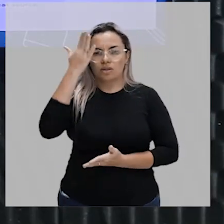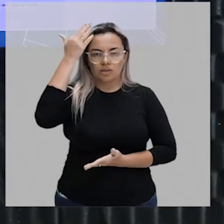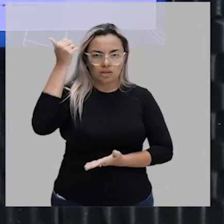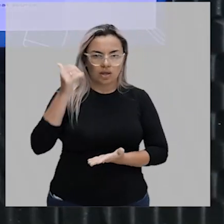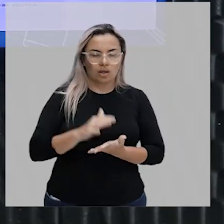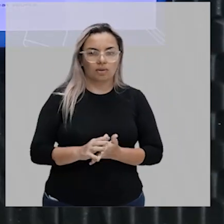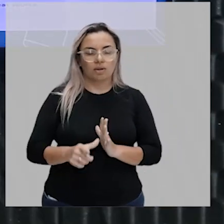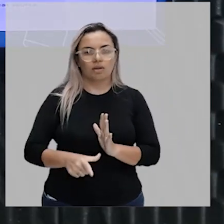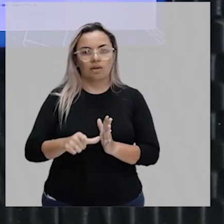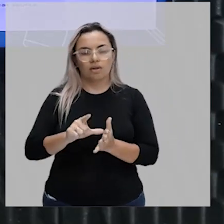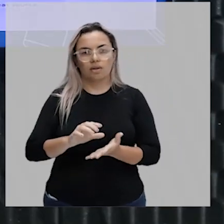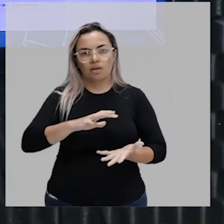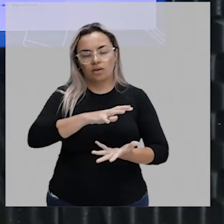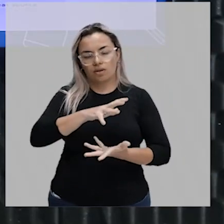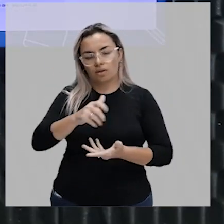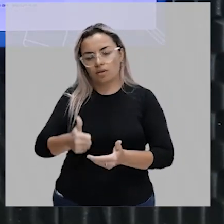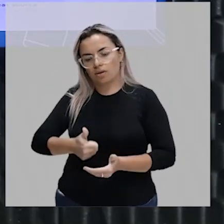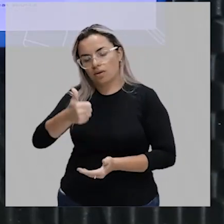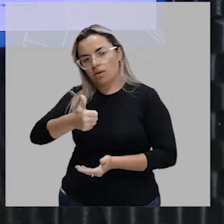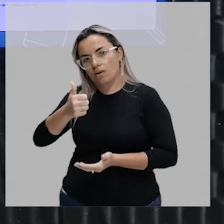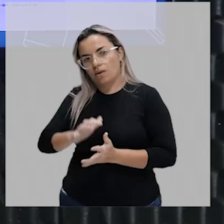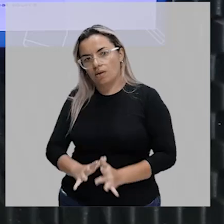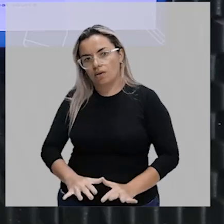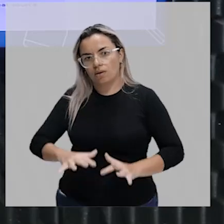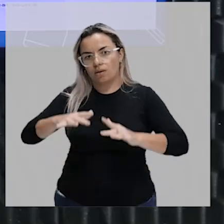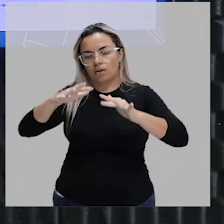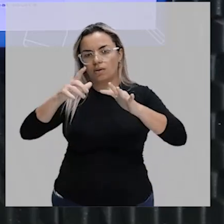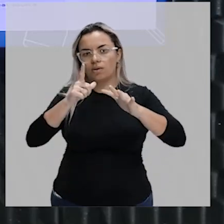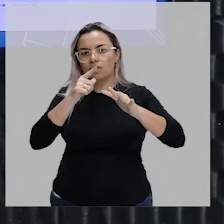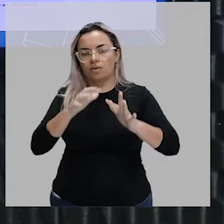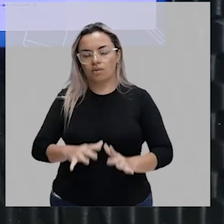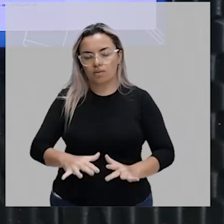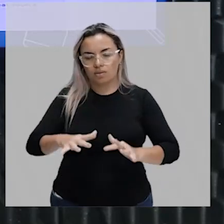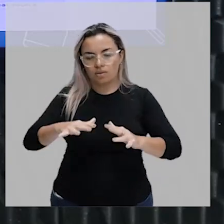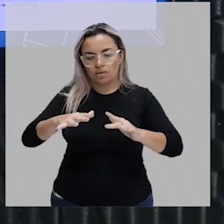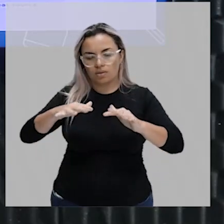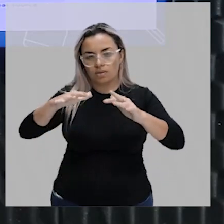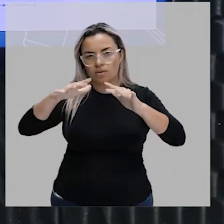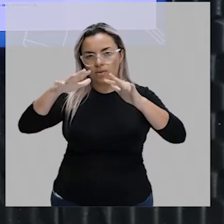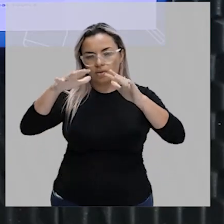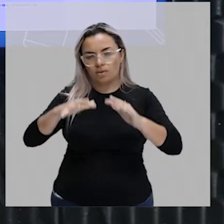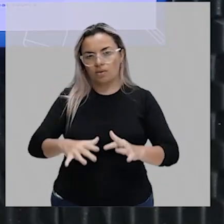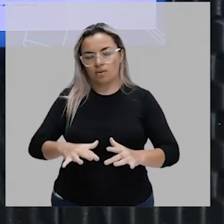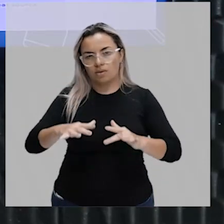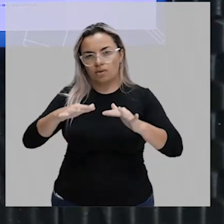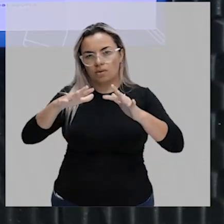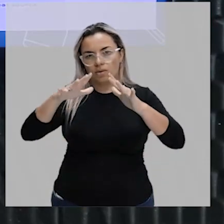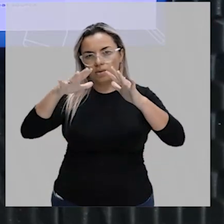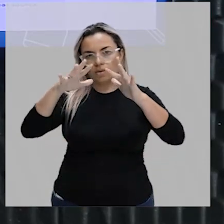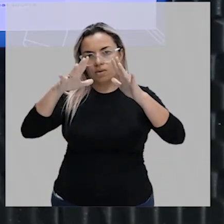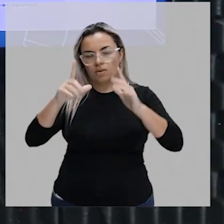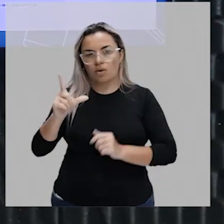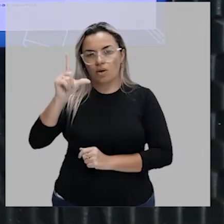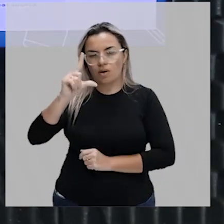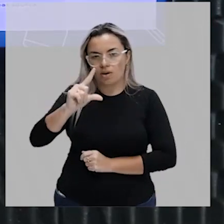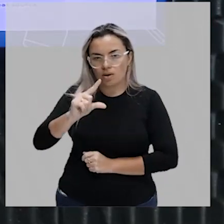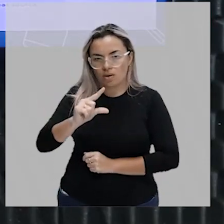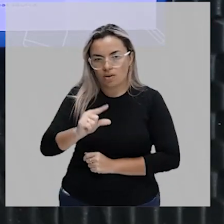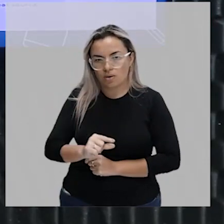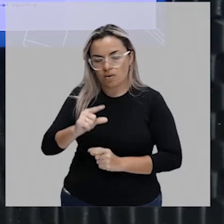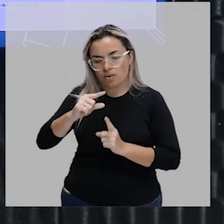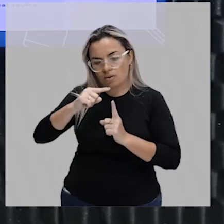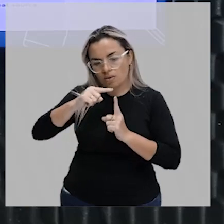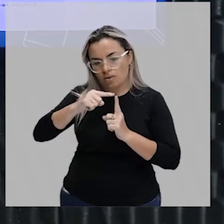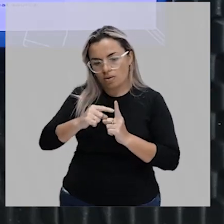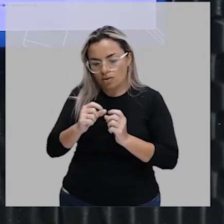o vapor da água lá em cima, nas altas altitudes, com as baixas temperaturas, as